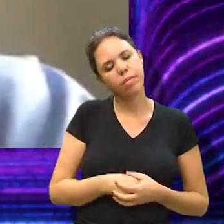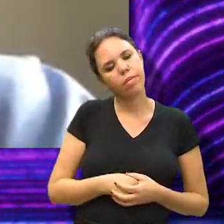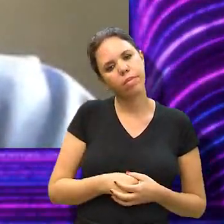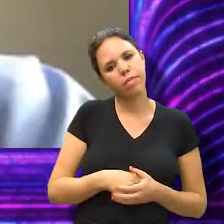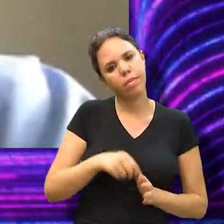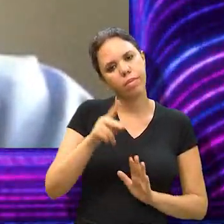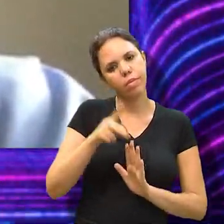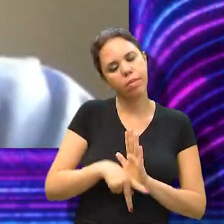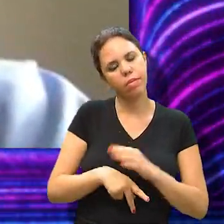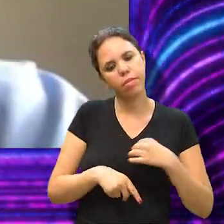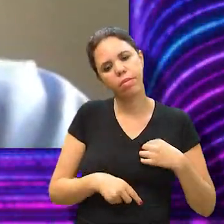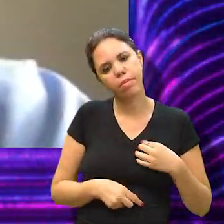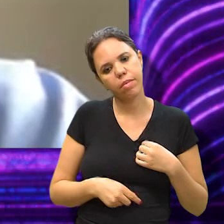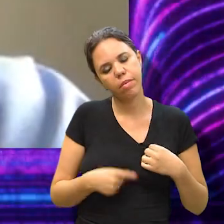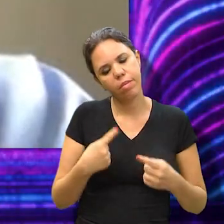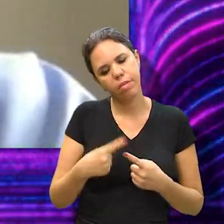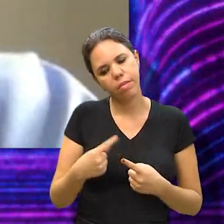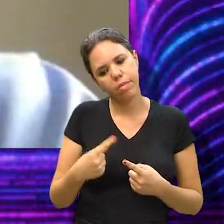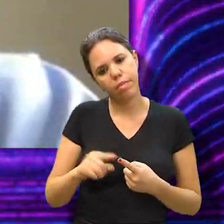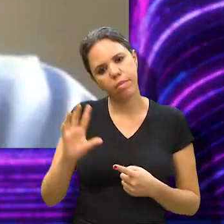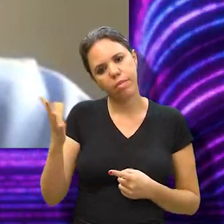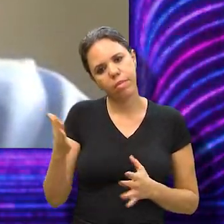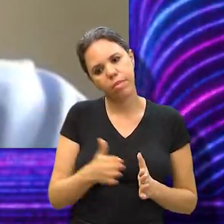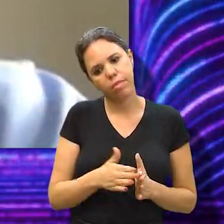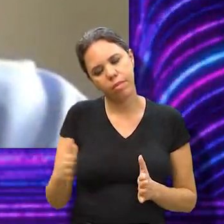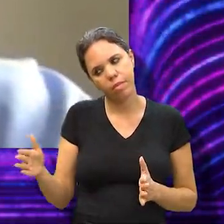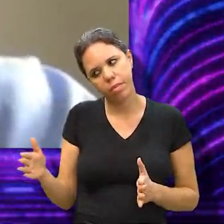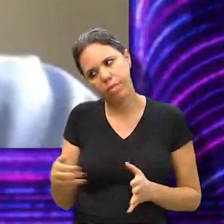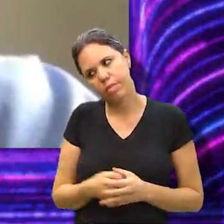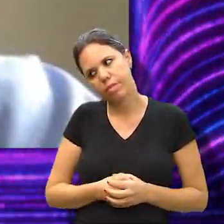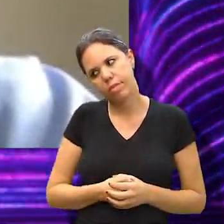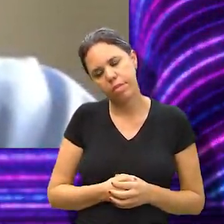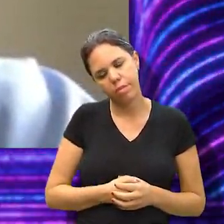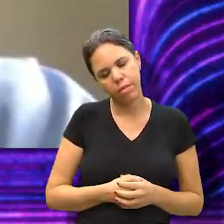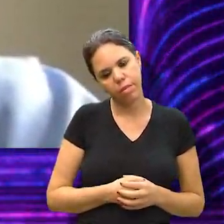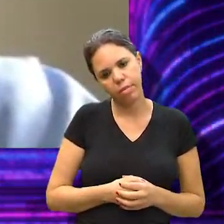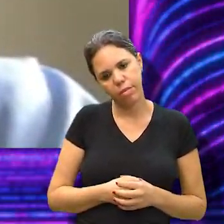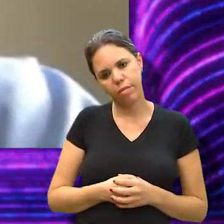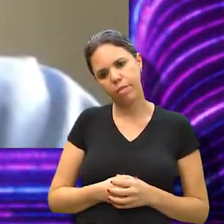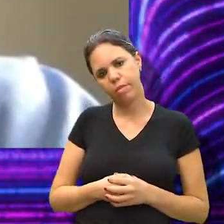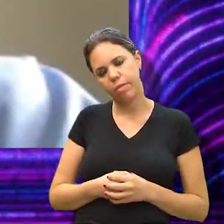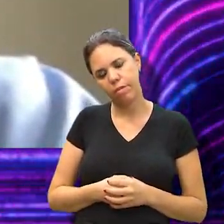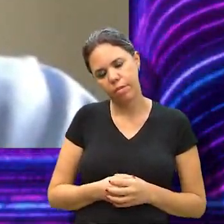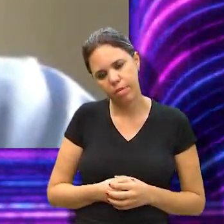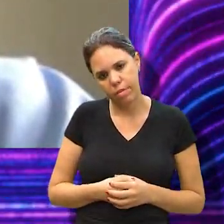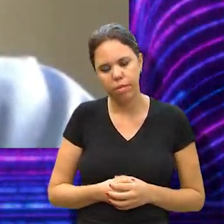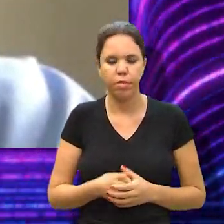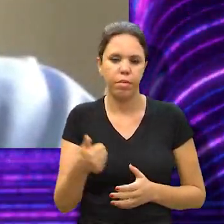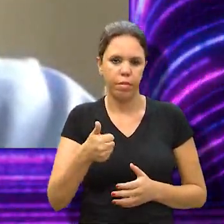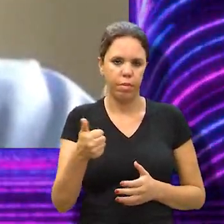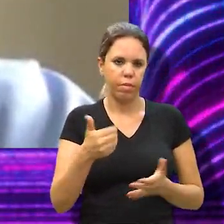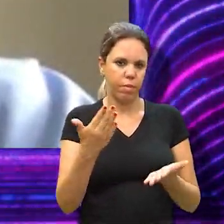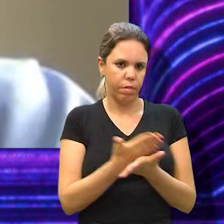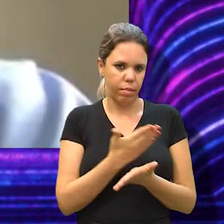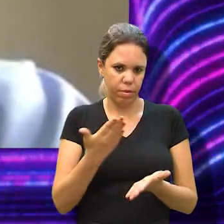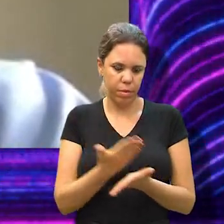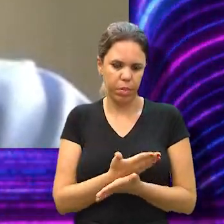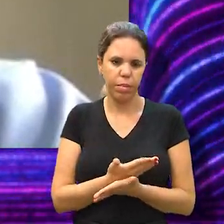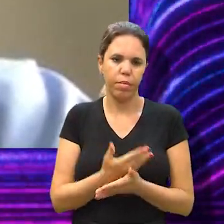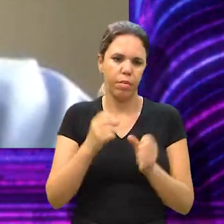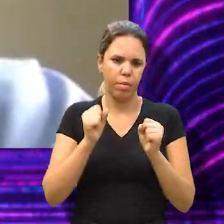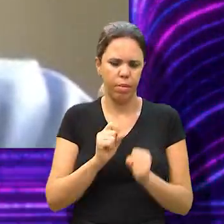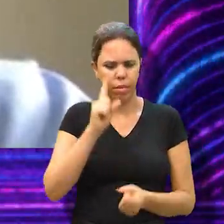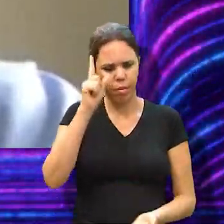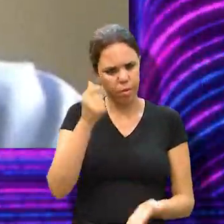como um projeto, né? Porque o que acontece, né? Esse thriller, né? O primeiro, ele fala